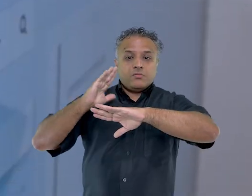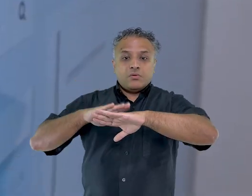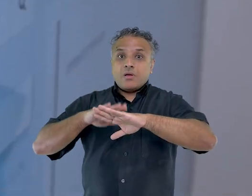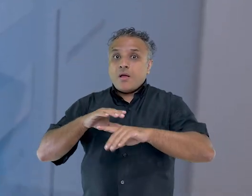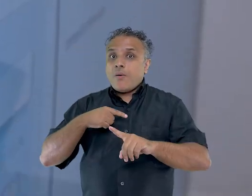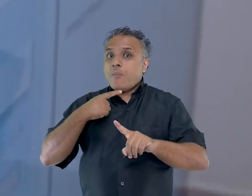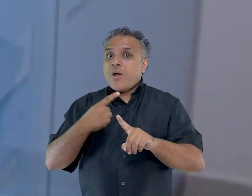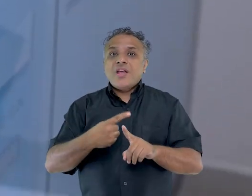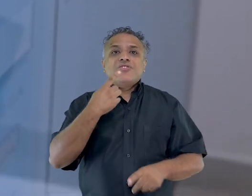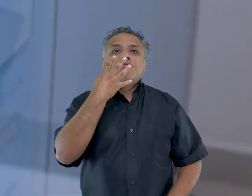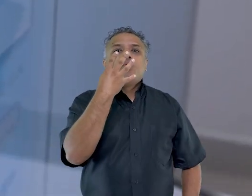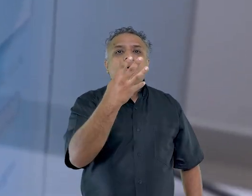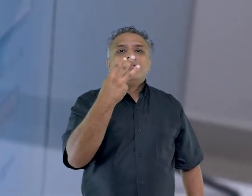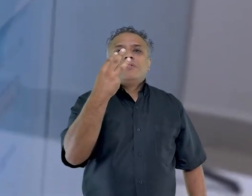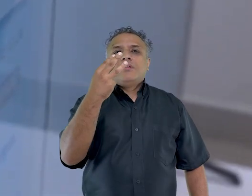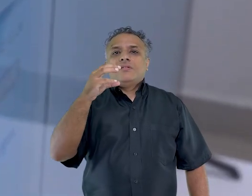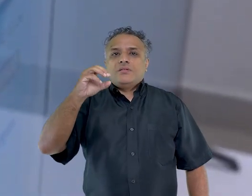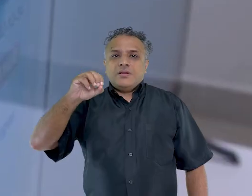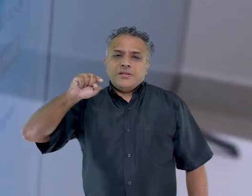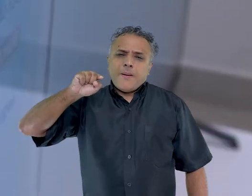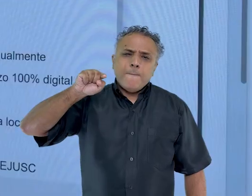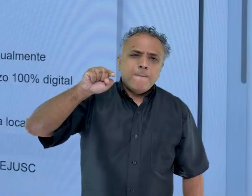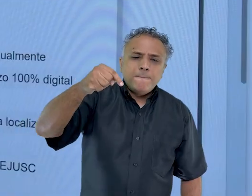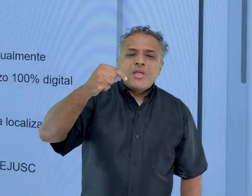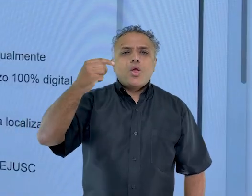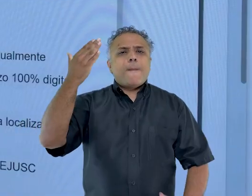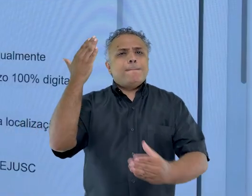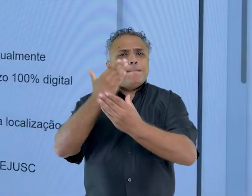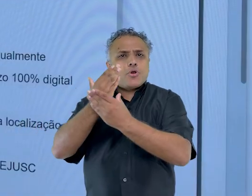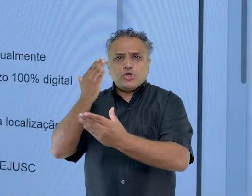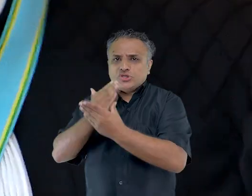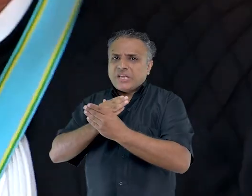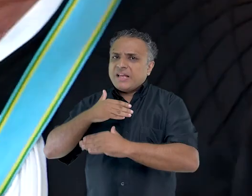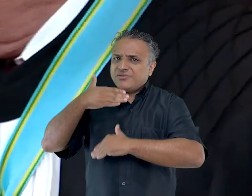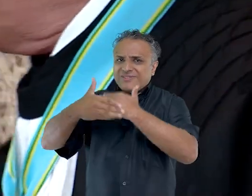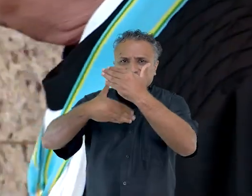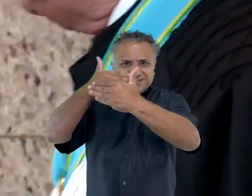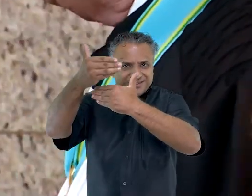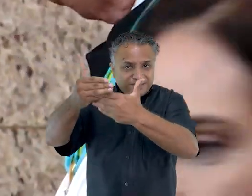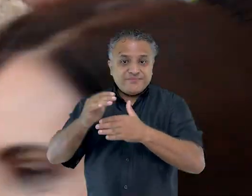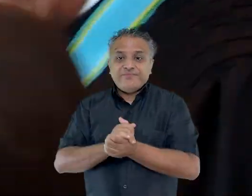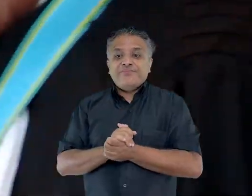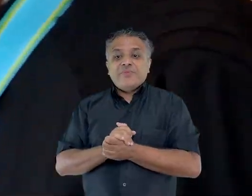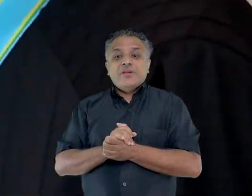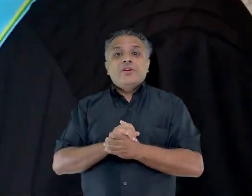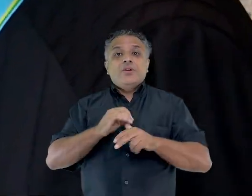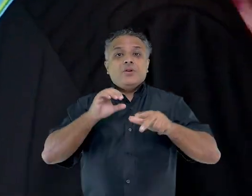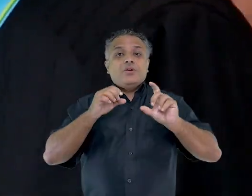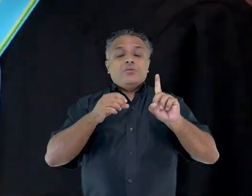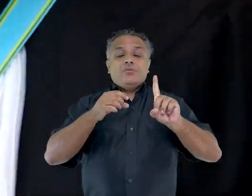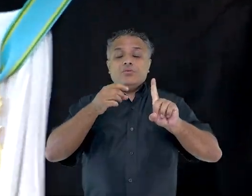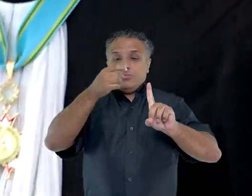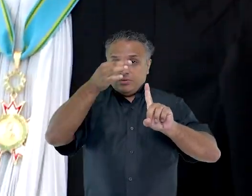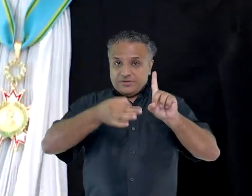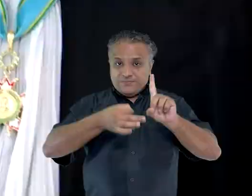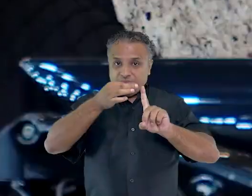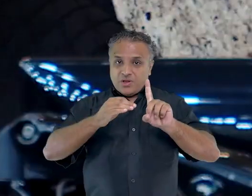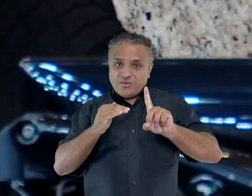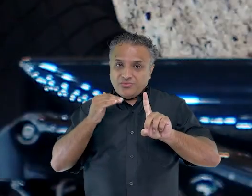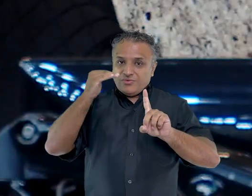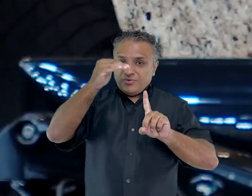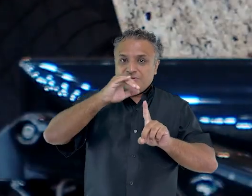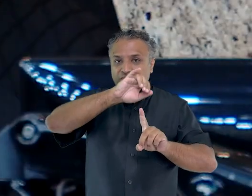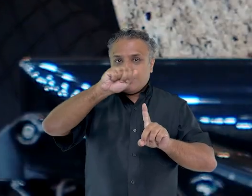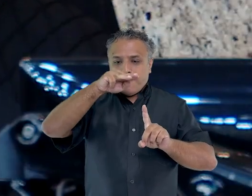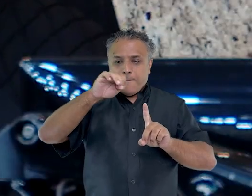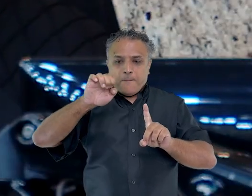de 430 mil processos em andamento. O desembargador federal Jamil de Jesus Oliveira